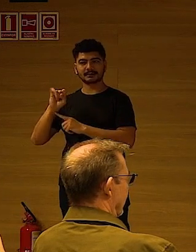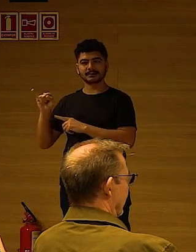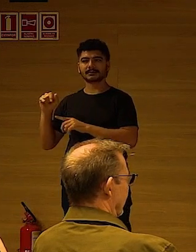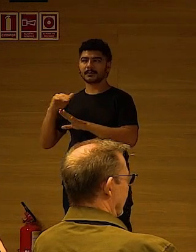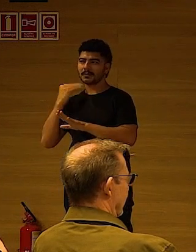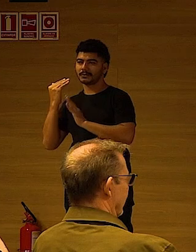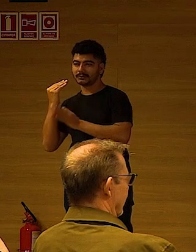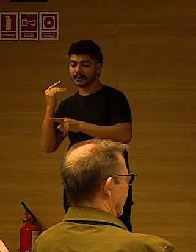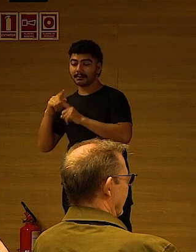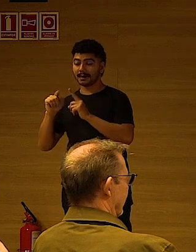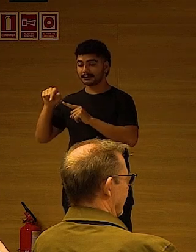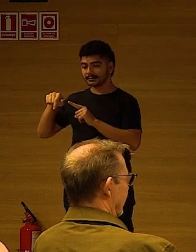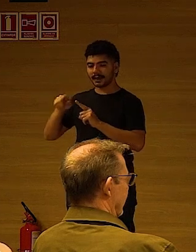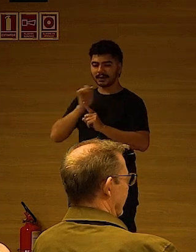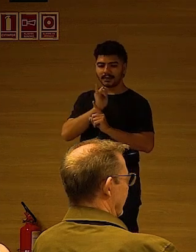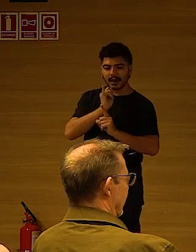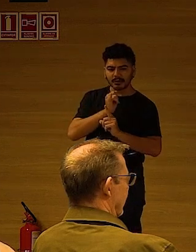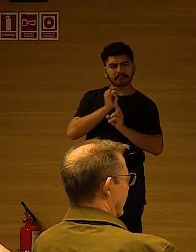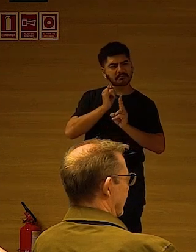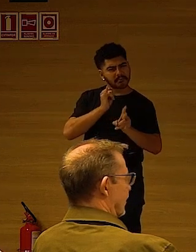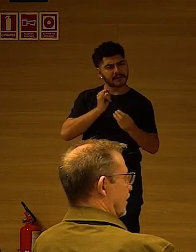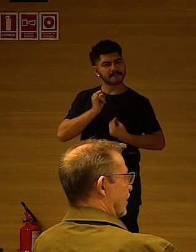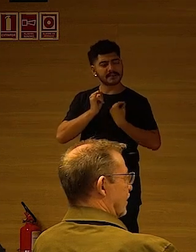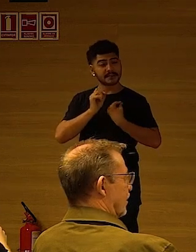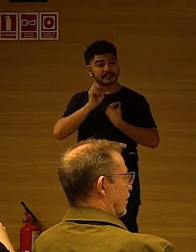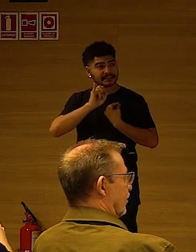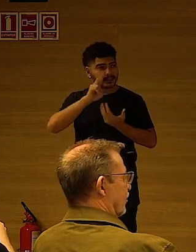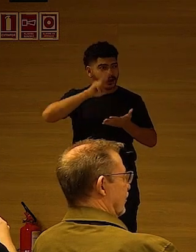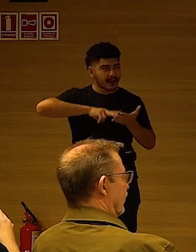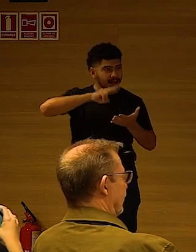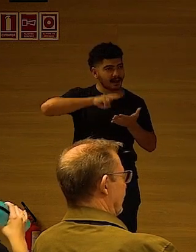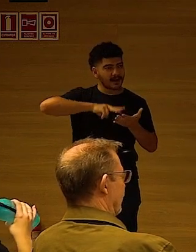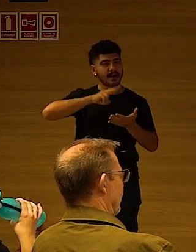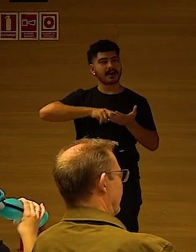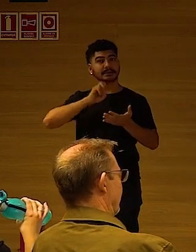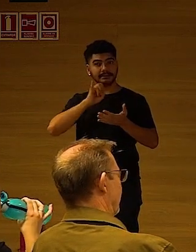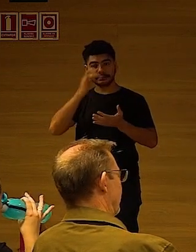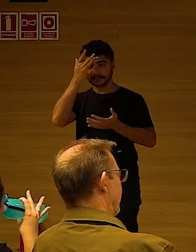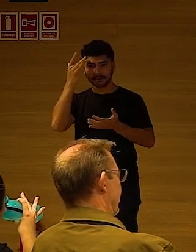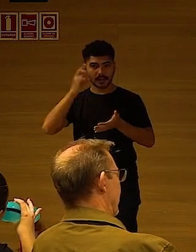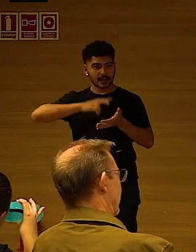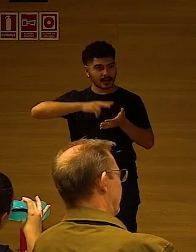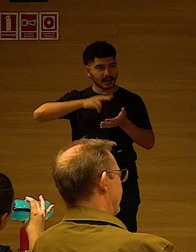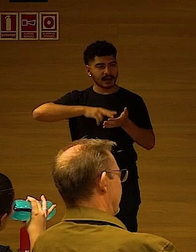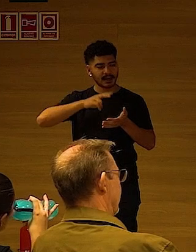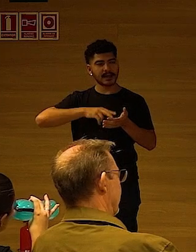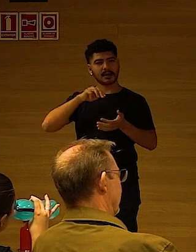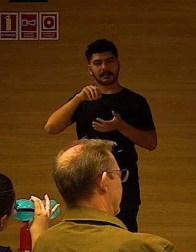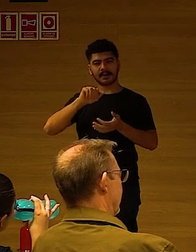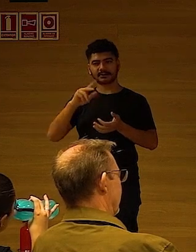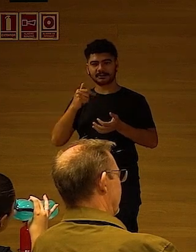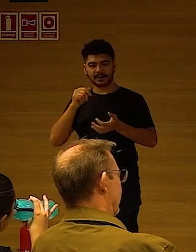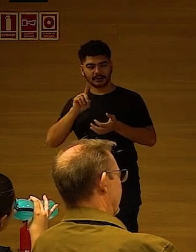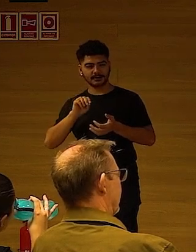narrador do Machado de Assis continua vivo enquanto alguém ler. Enquanto houver alguém lendo o Machado de Assis,